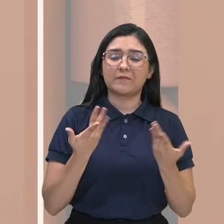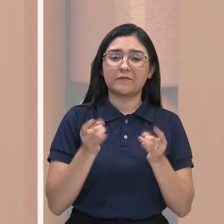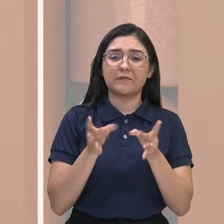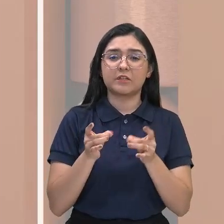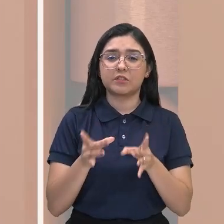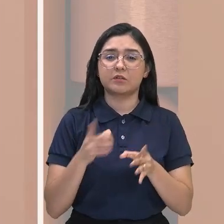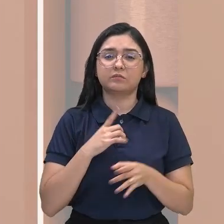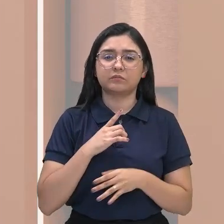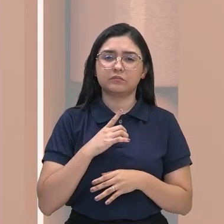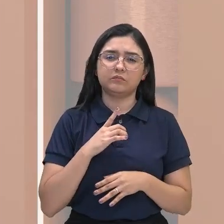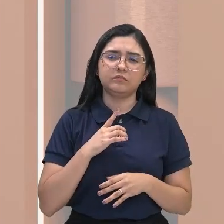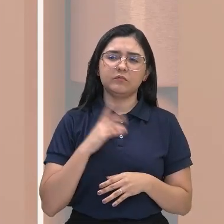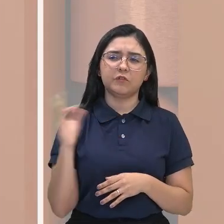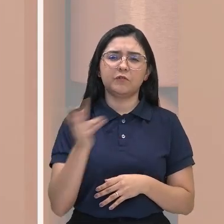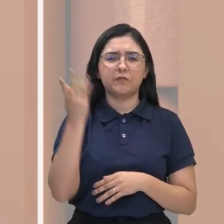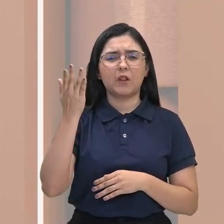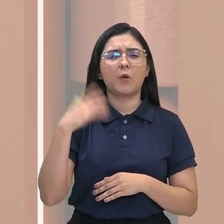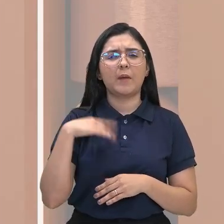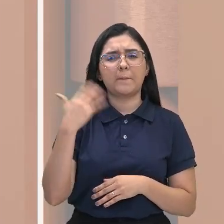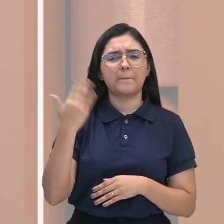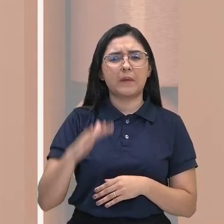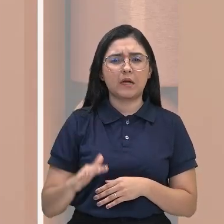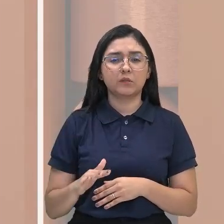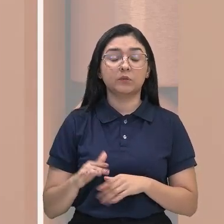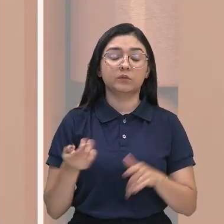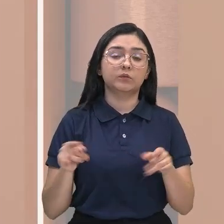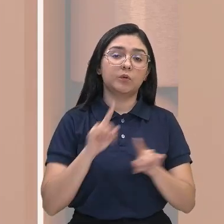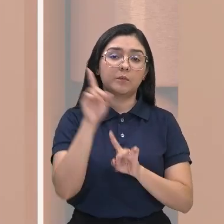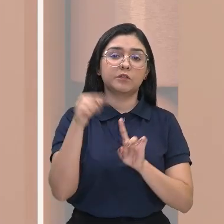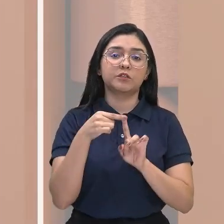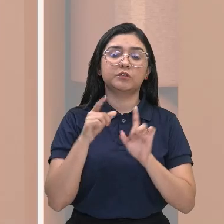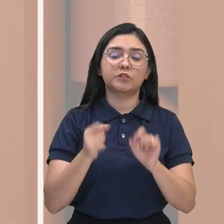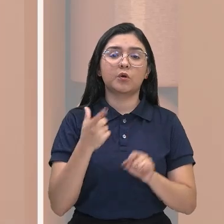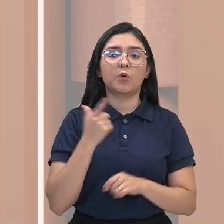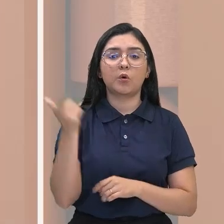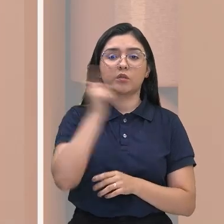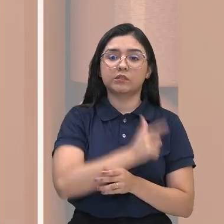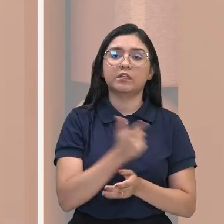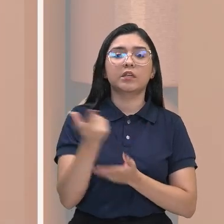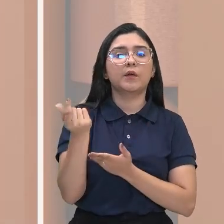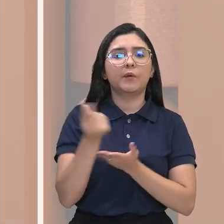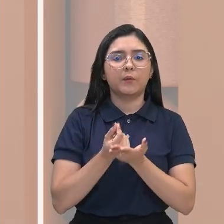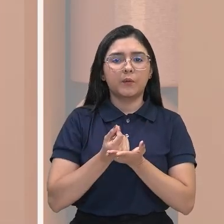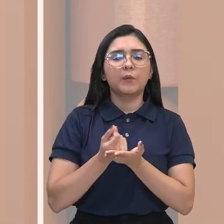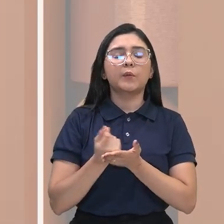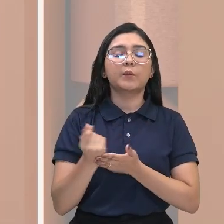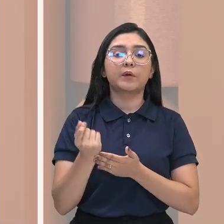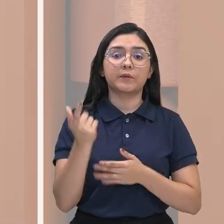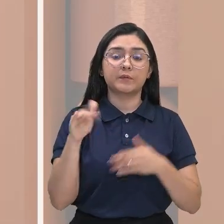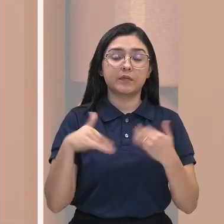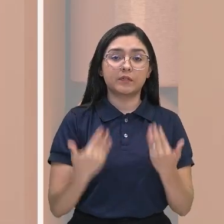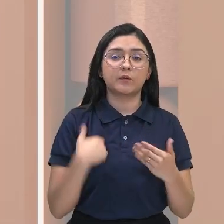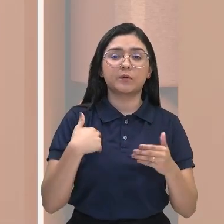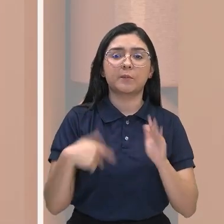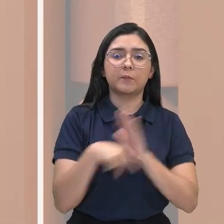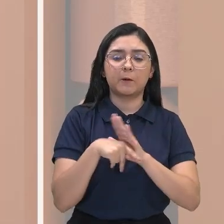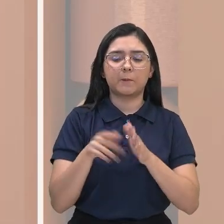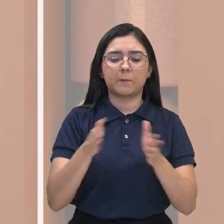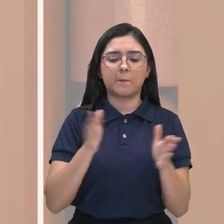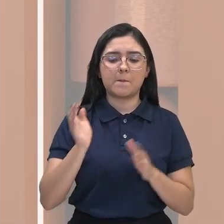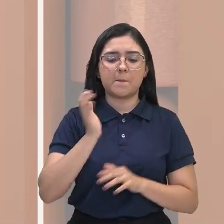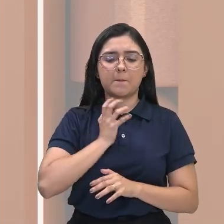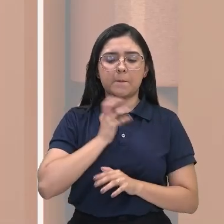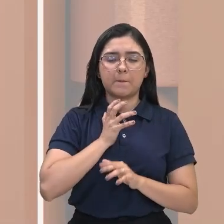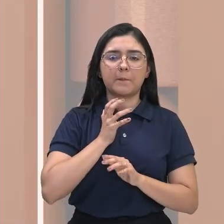por um preço mais barato do que compra, com a finalidade de obter lucro. Foi nesse momento, então, que os burgueses começaram